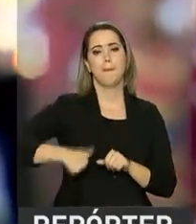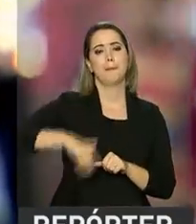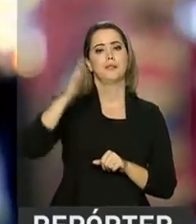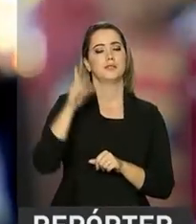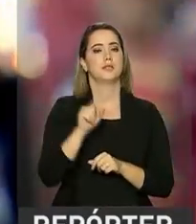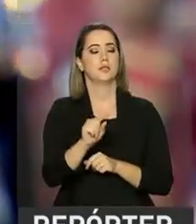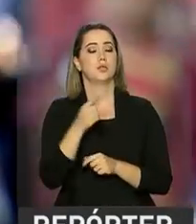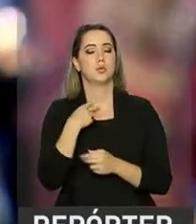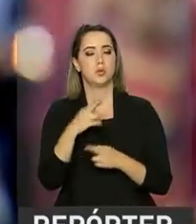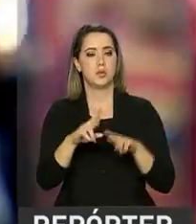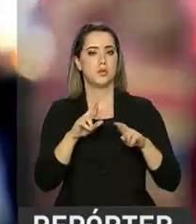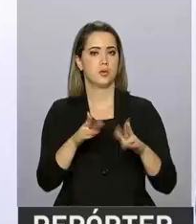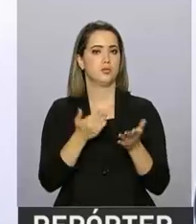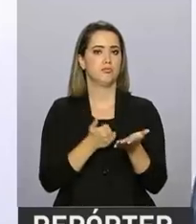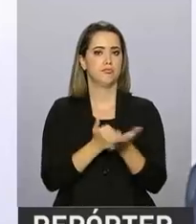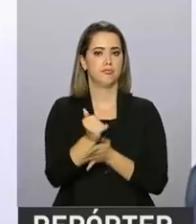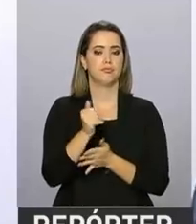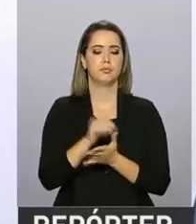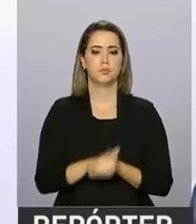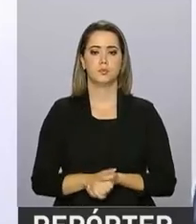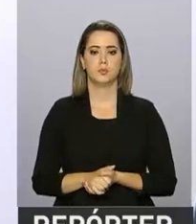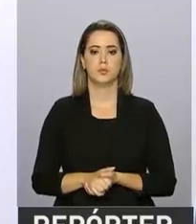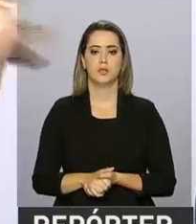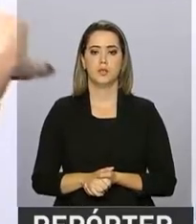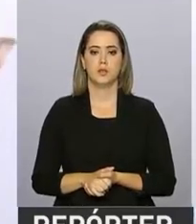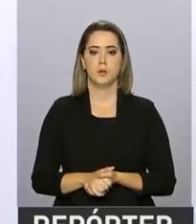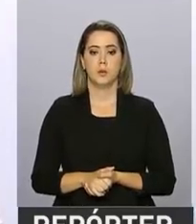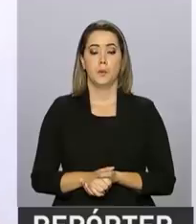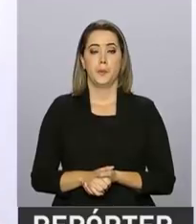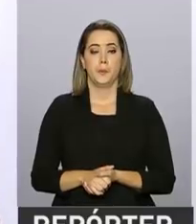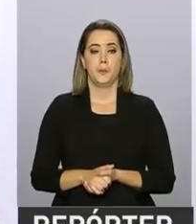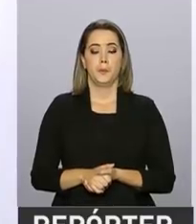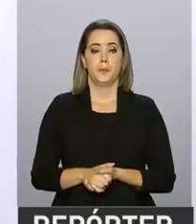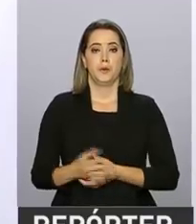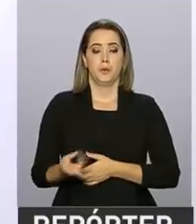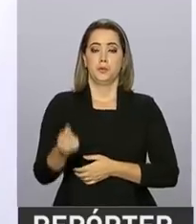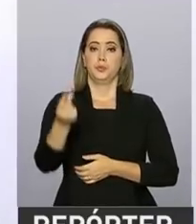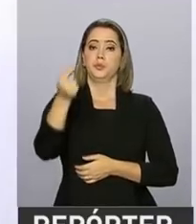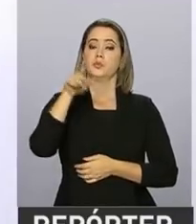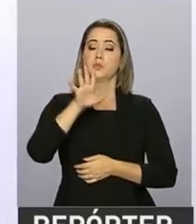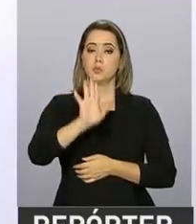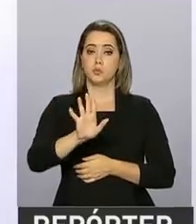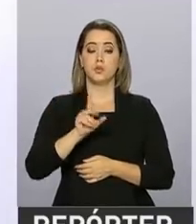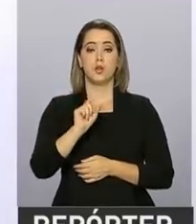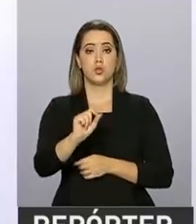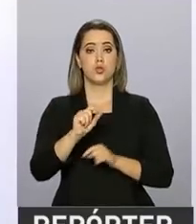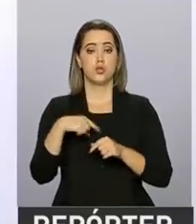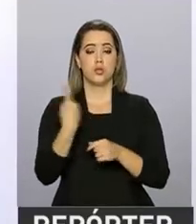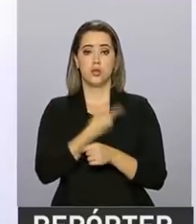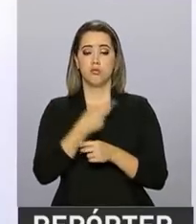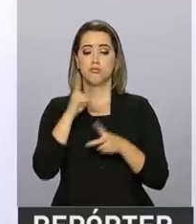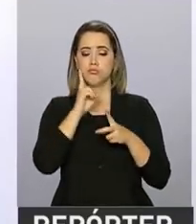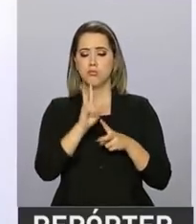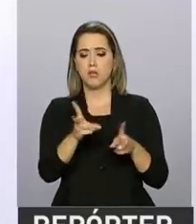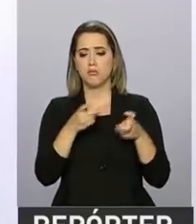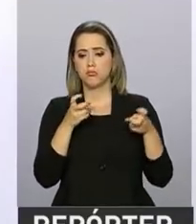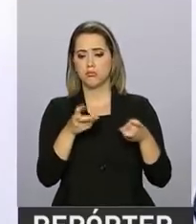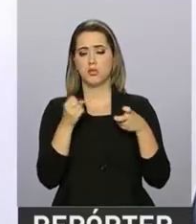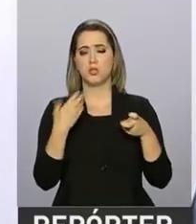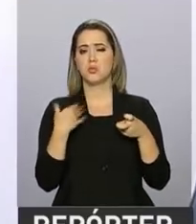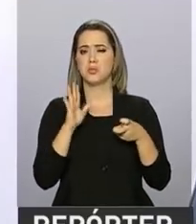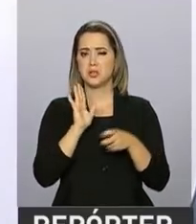a previsão inicial da Caixa. Um grande volume de saques que vai, na nossa avaliação,